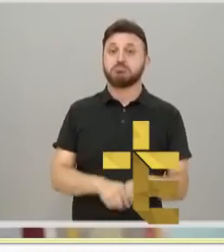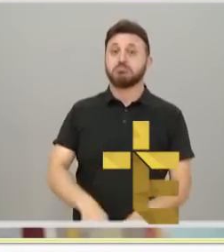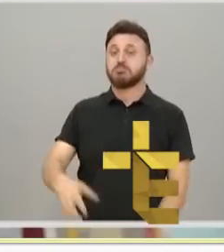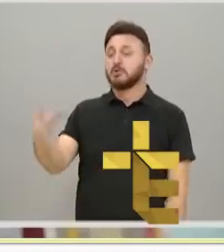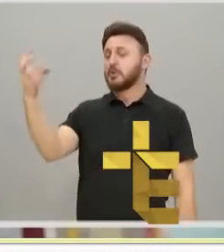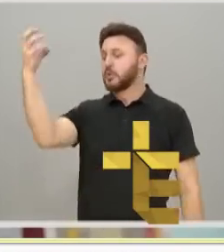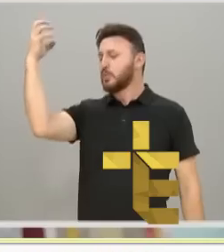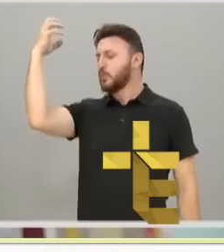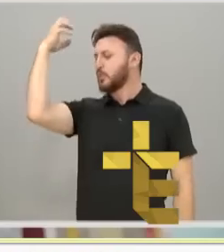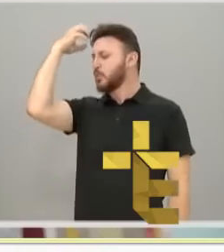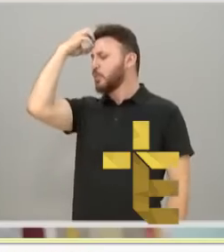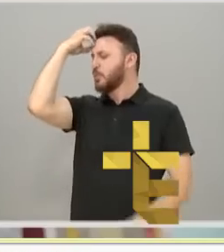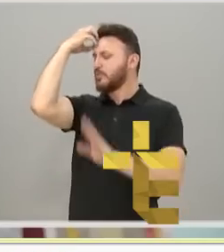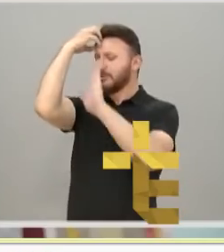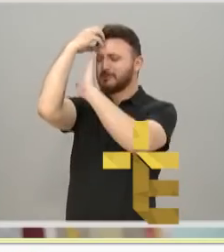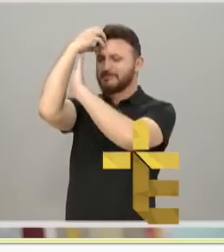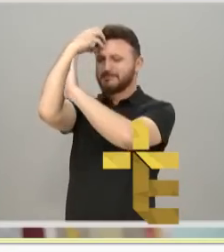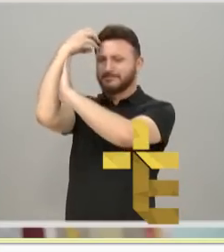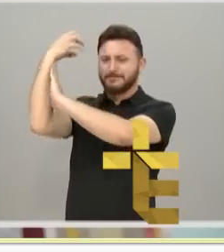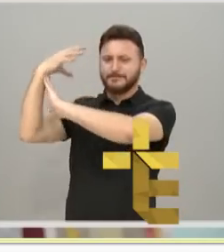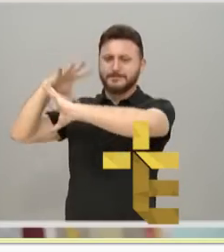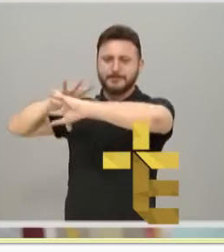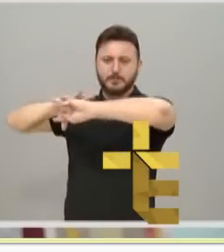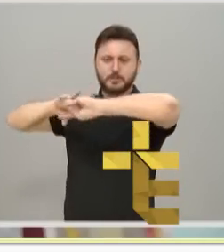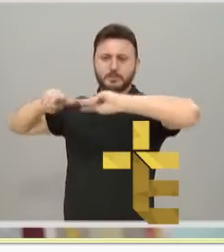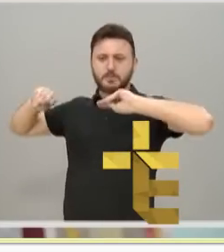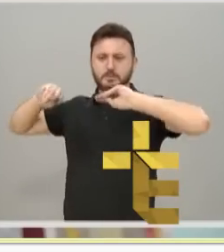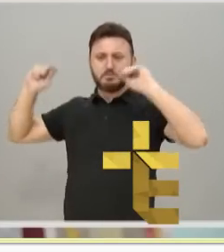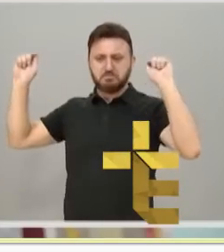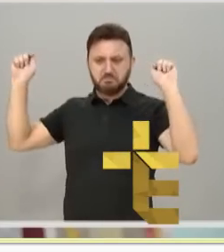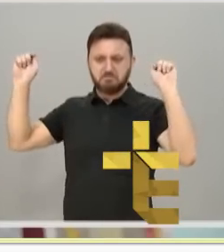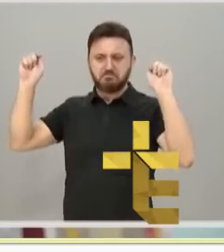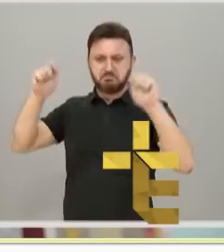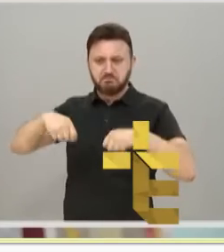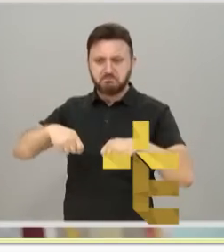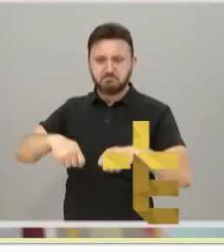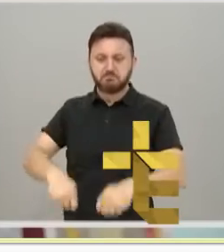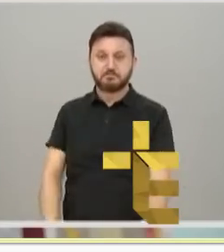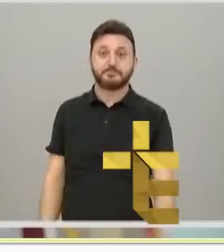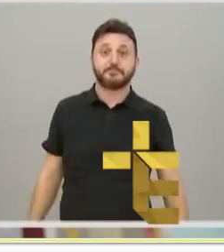apagai completamente a minha culpa.